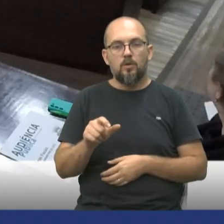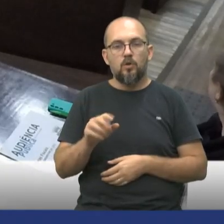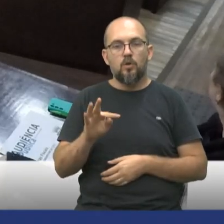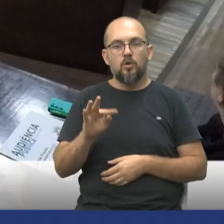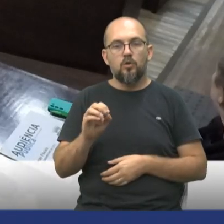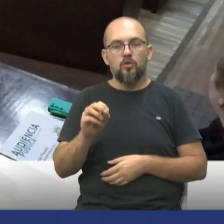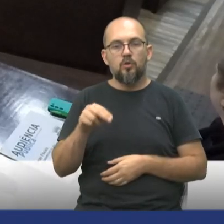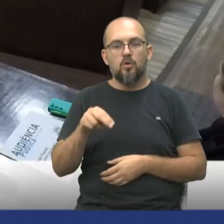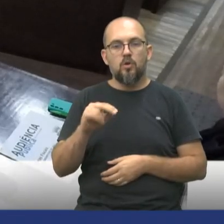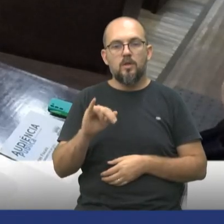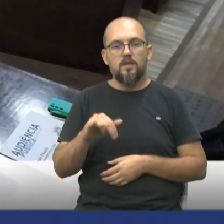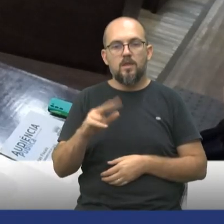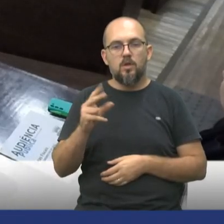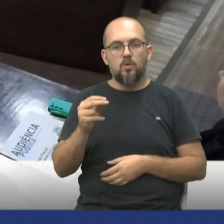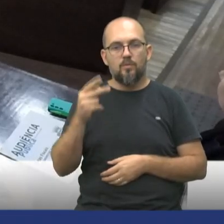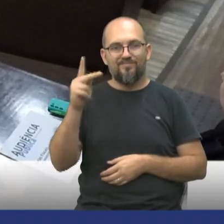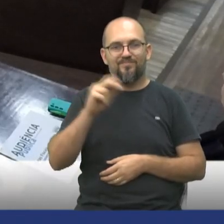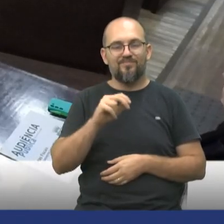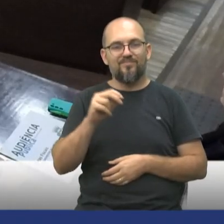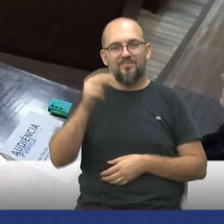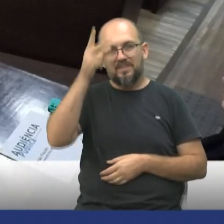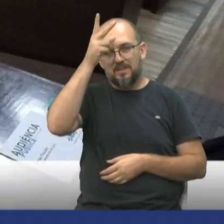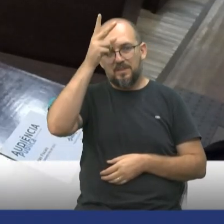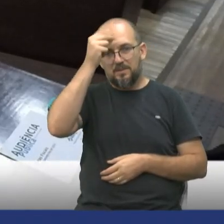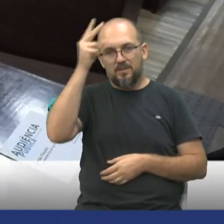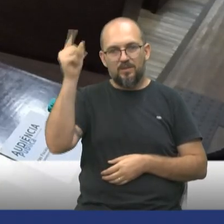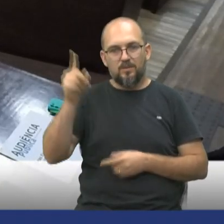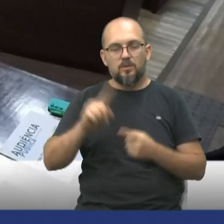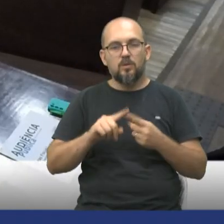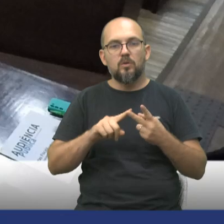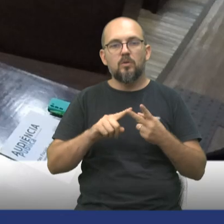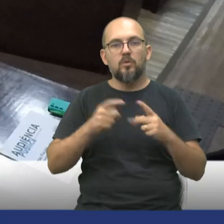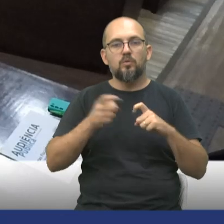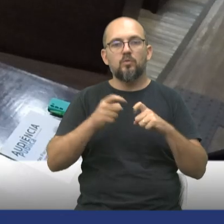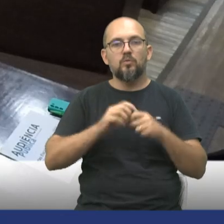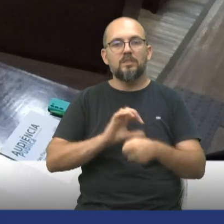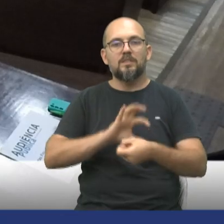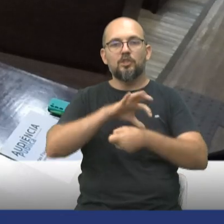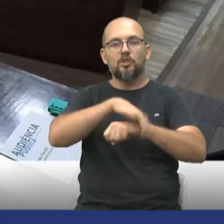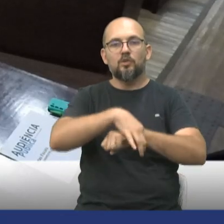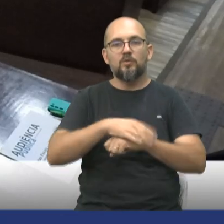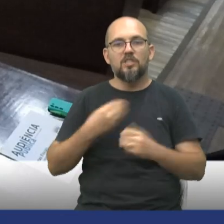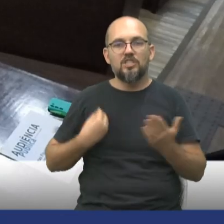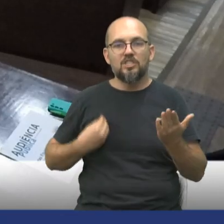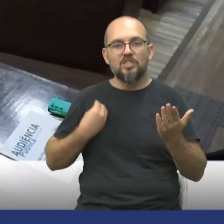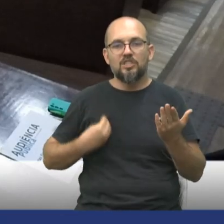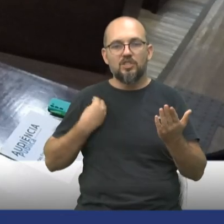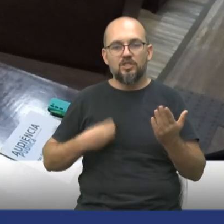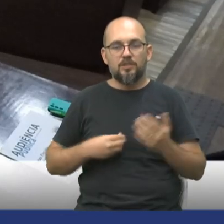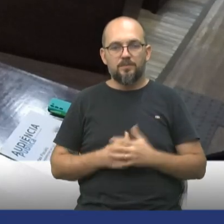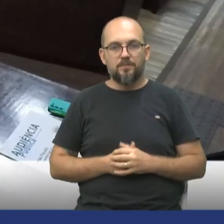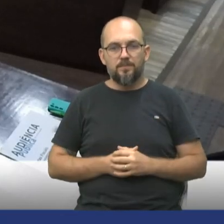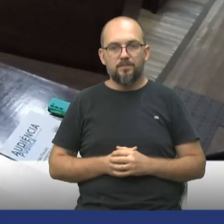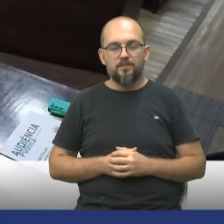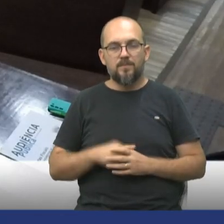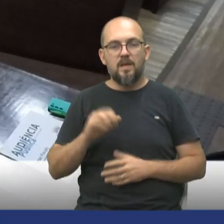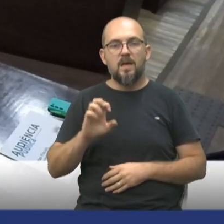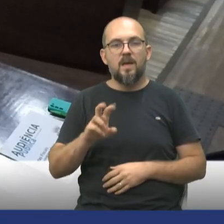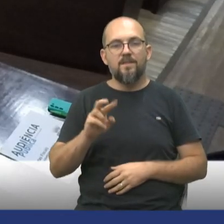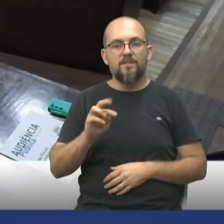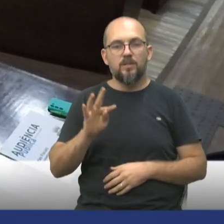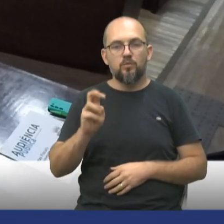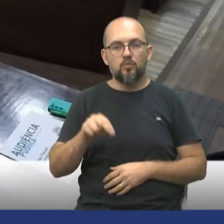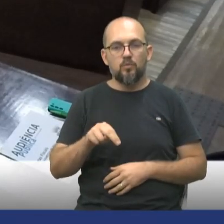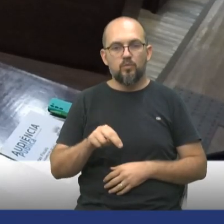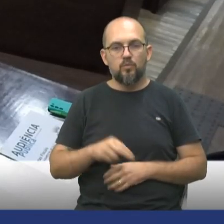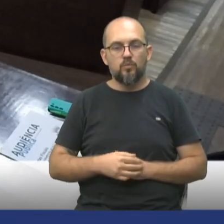Toninho, da Prefeitura Municipal de Jaú, o Dr. Segura também está presente aí. Everton.